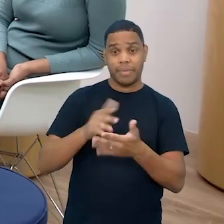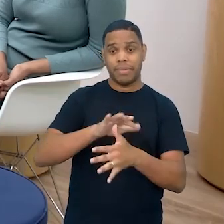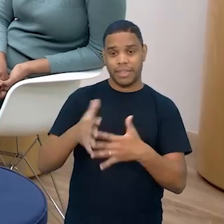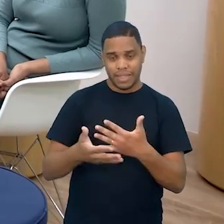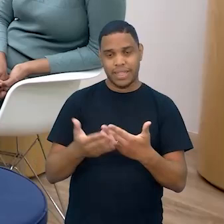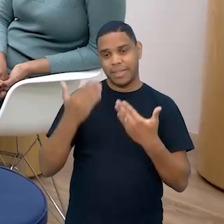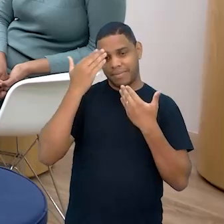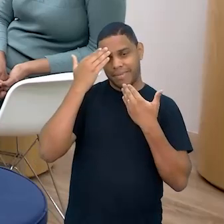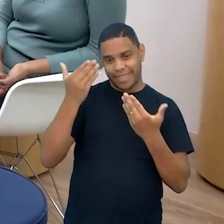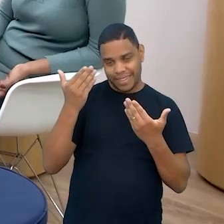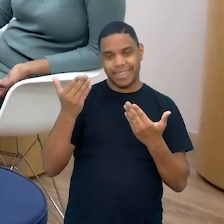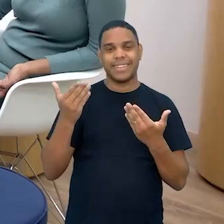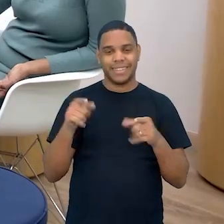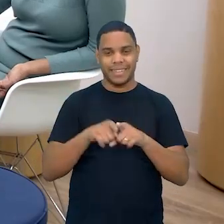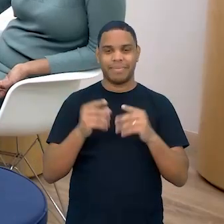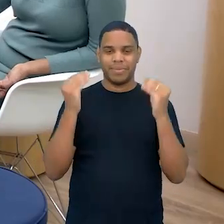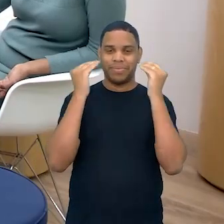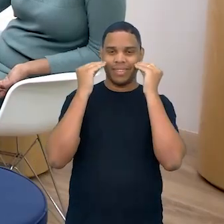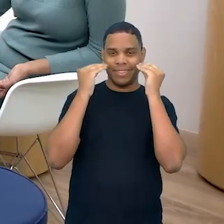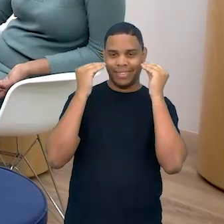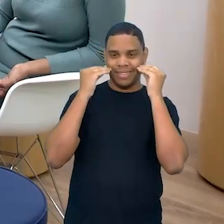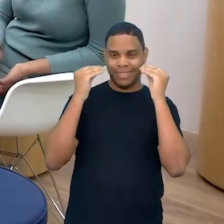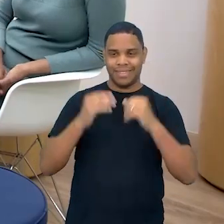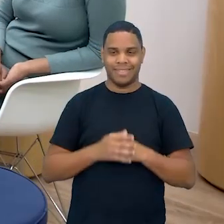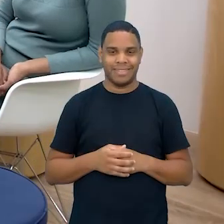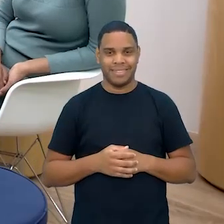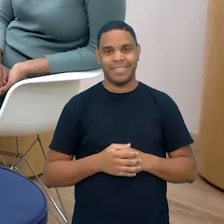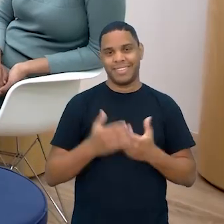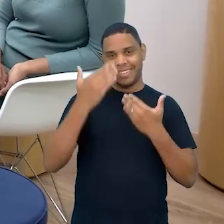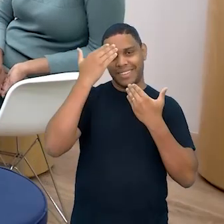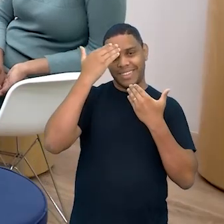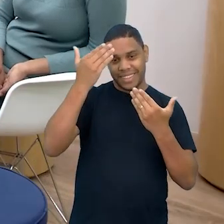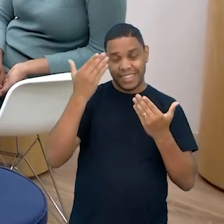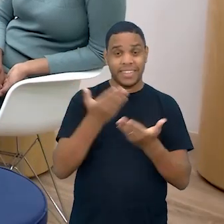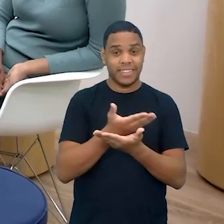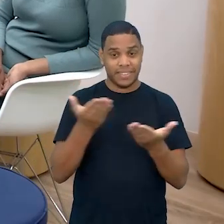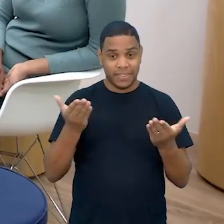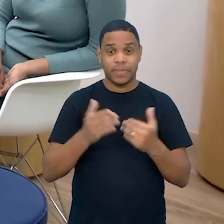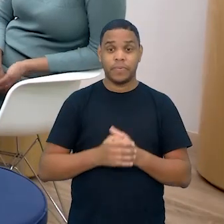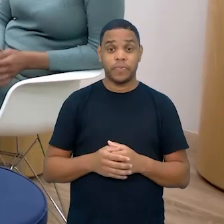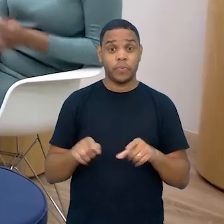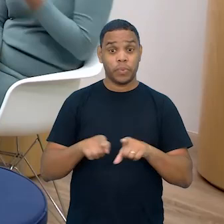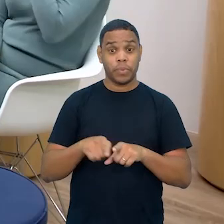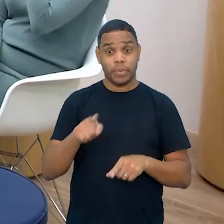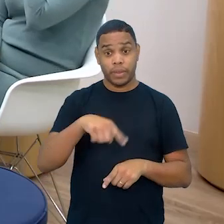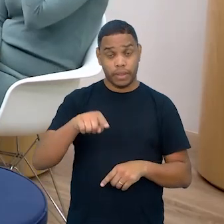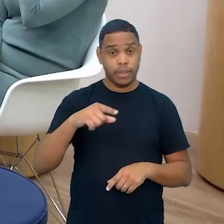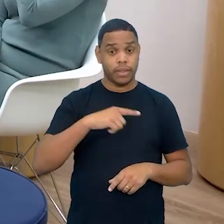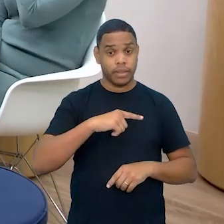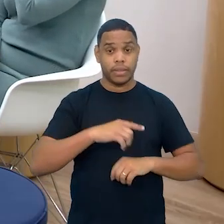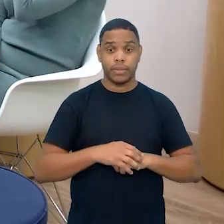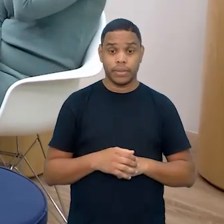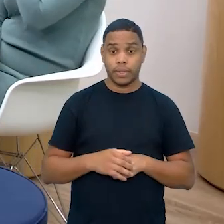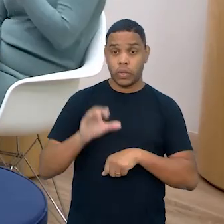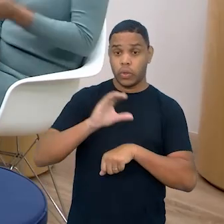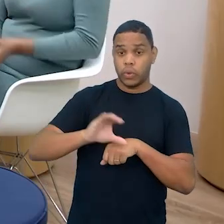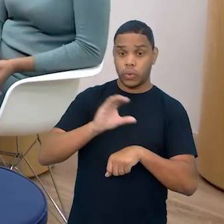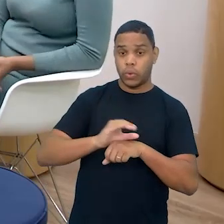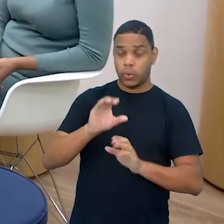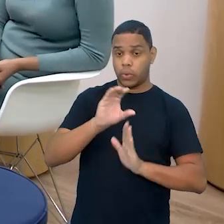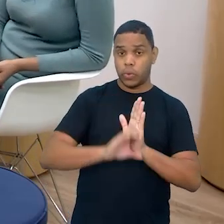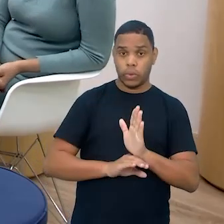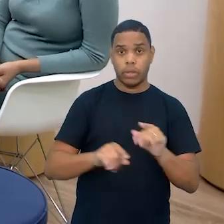a interpretação na fase de Libras. Só agradecendo, lembrando a vocês que está aberto lá o curso do